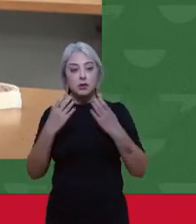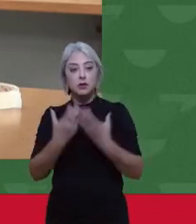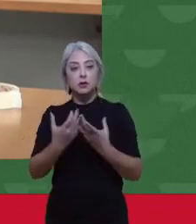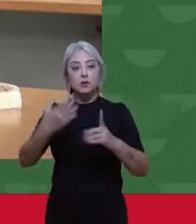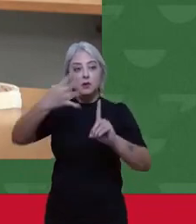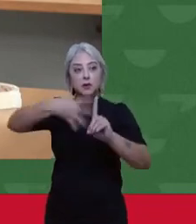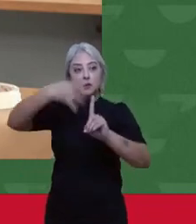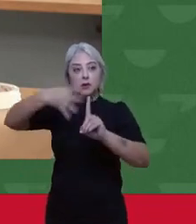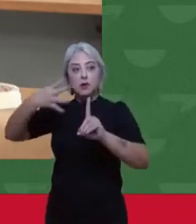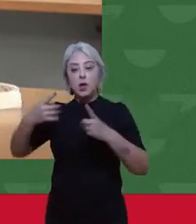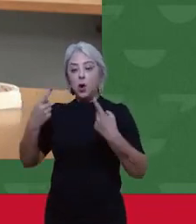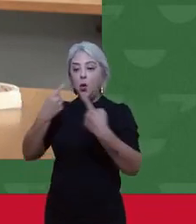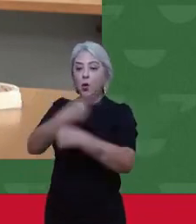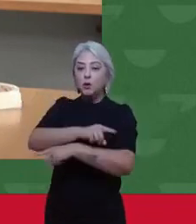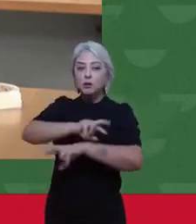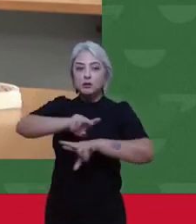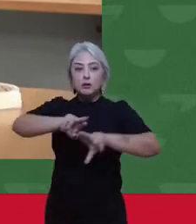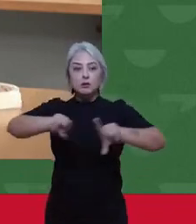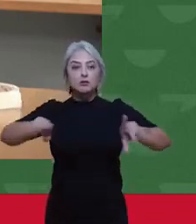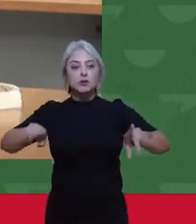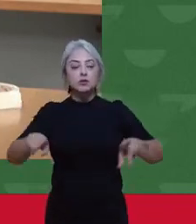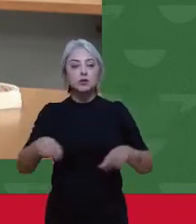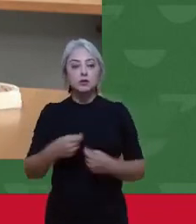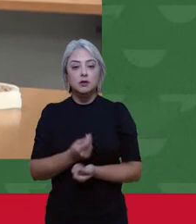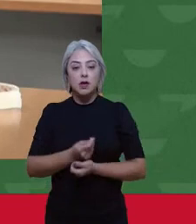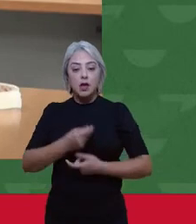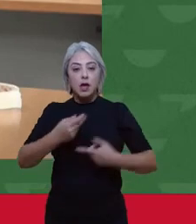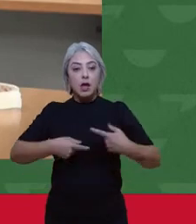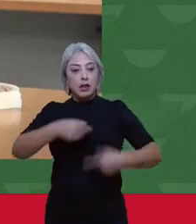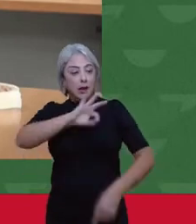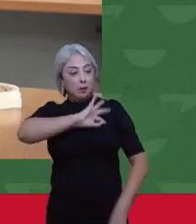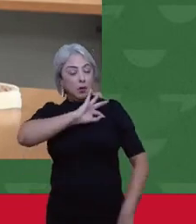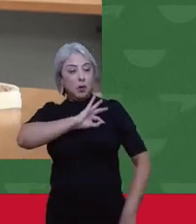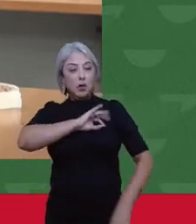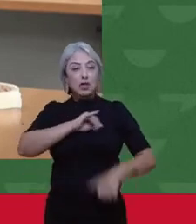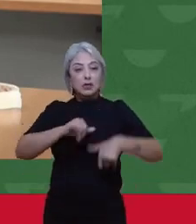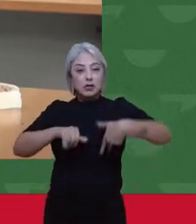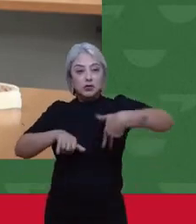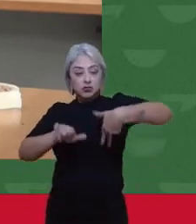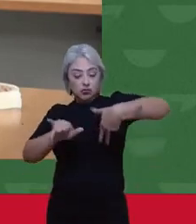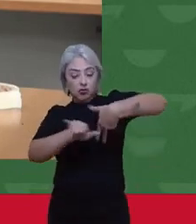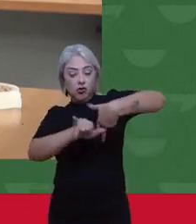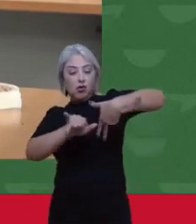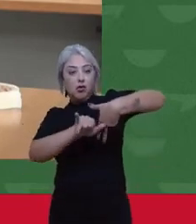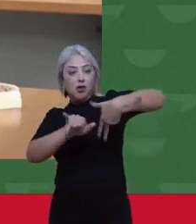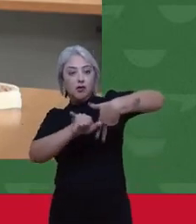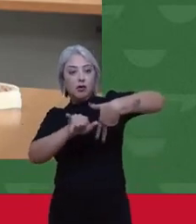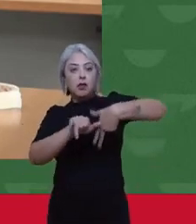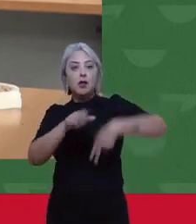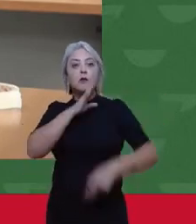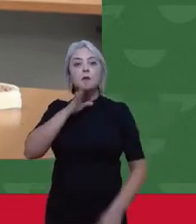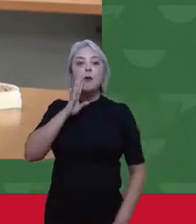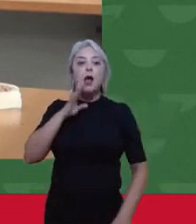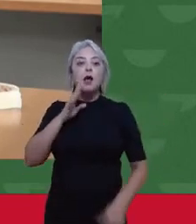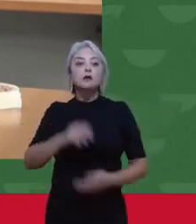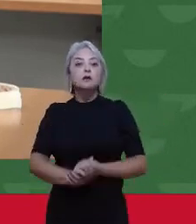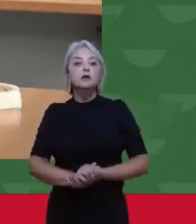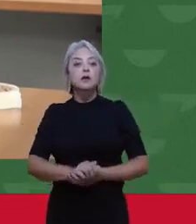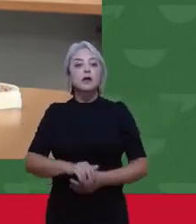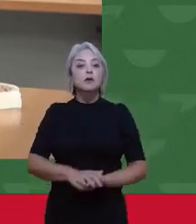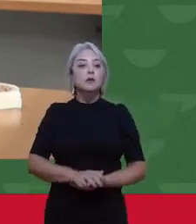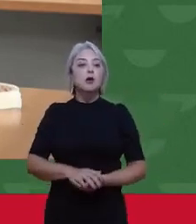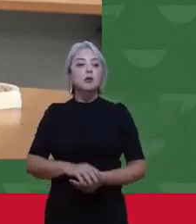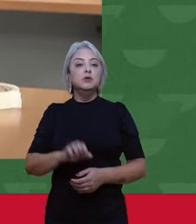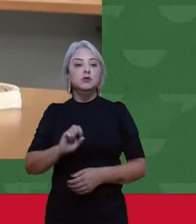LGBT contra uma série de invasões na polícia de Nova York aos bares que eram frequentados por homossexuais, que eram presos e